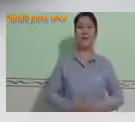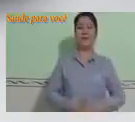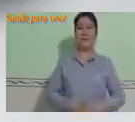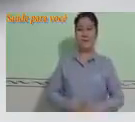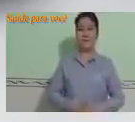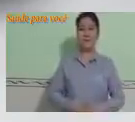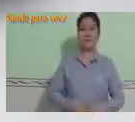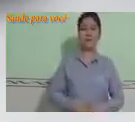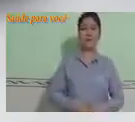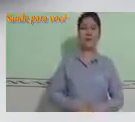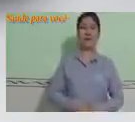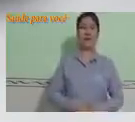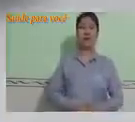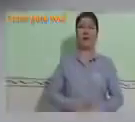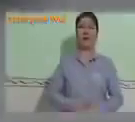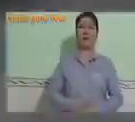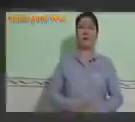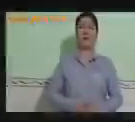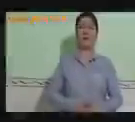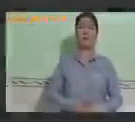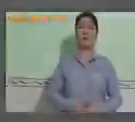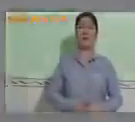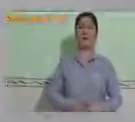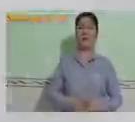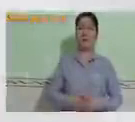pode indicar um exame de sangue para confirmar.